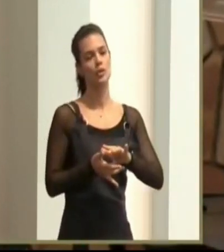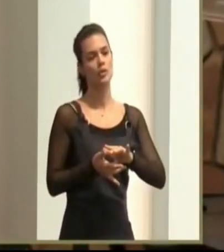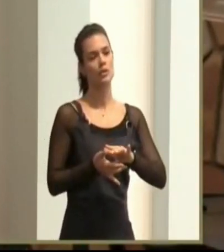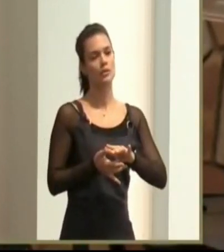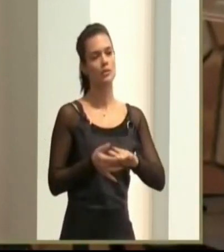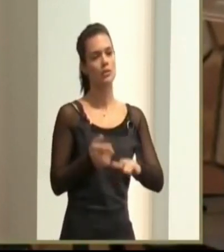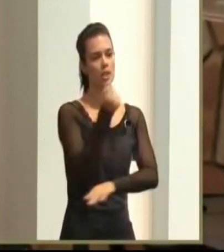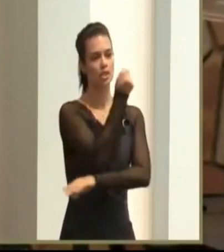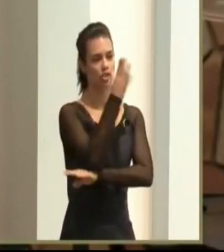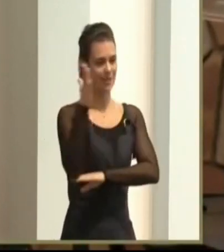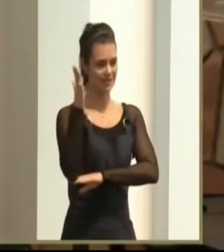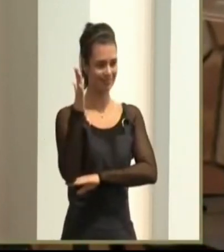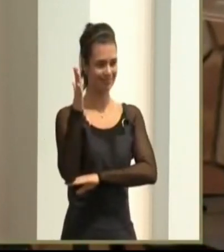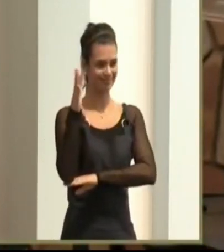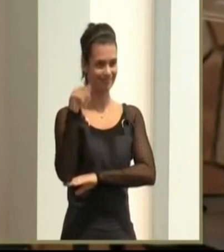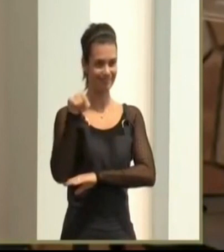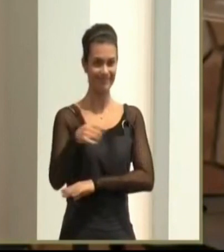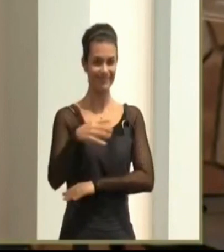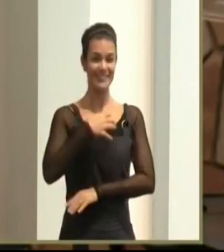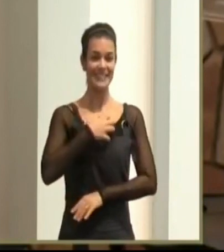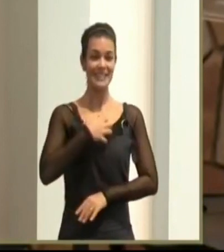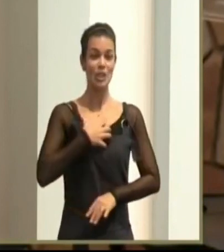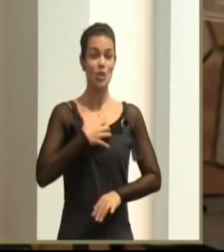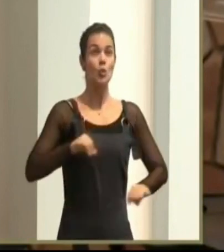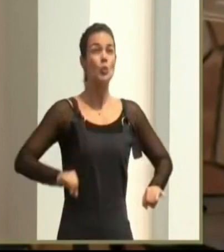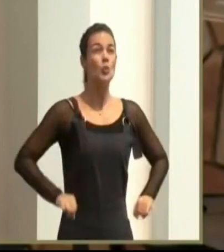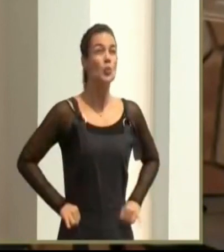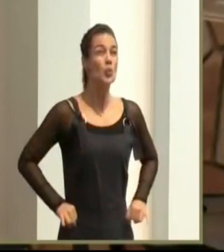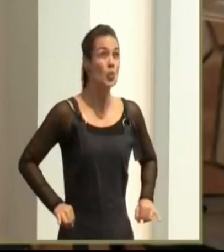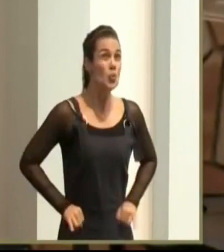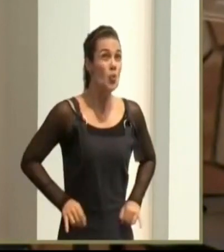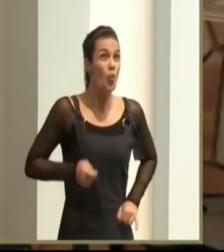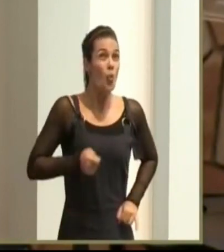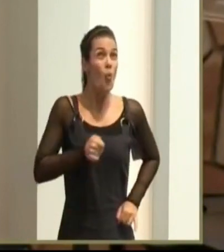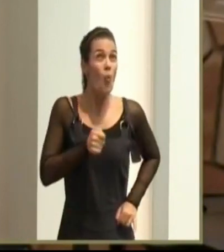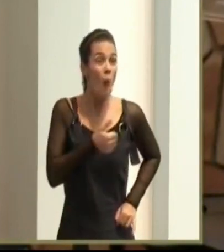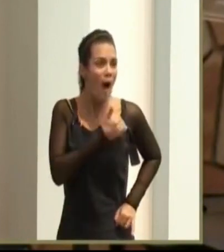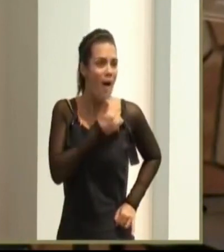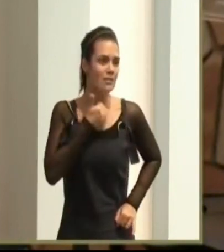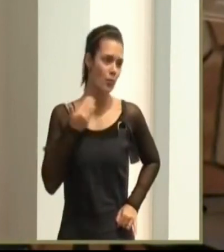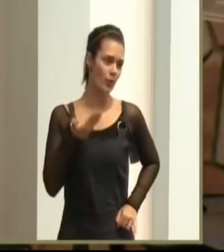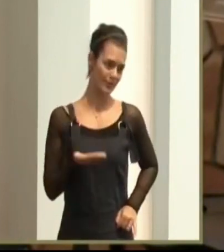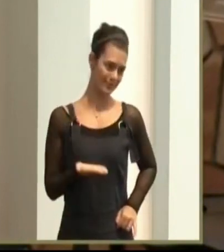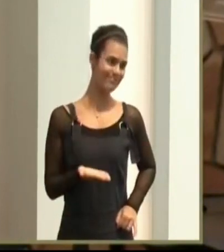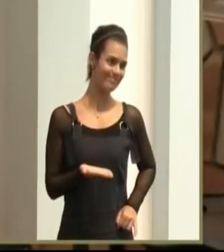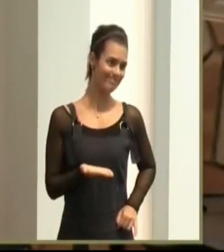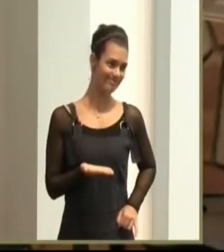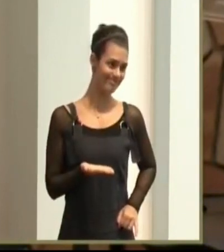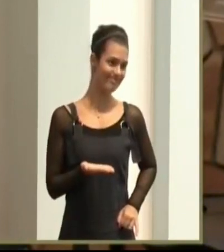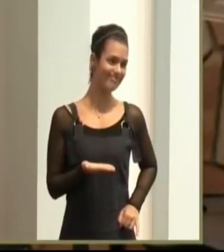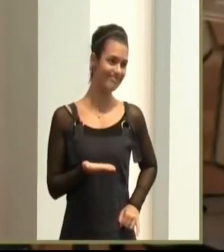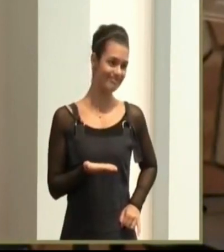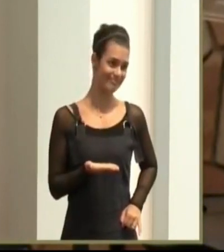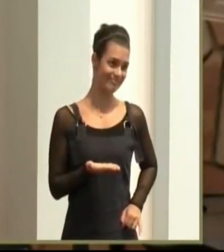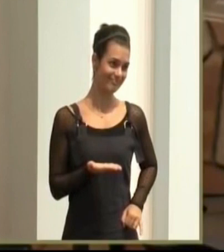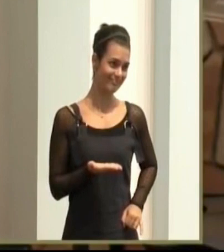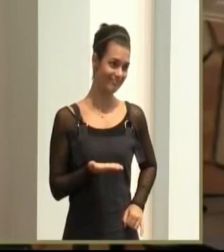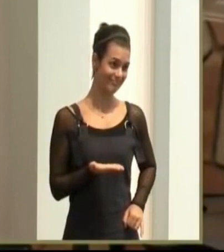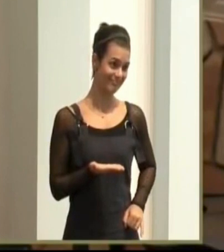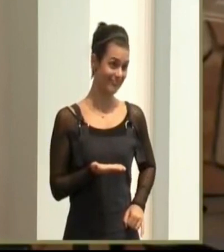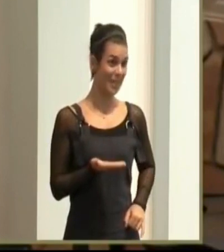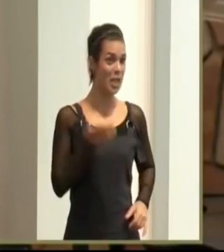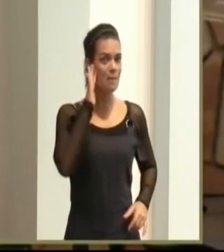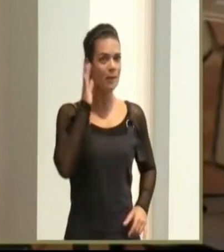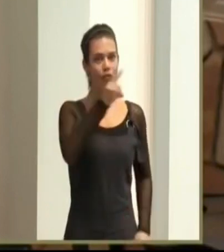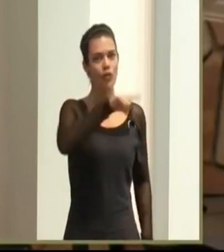terrível agonia de morte. Ali ele está a sofrer como cada um de nós sofreria diante da